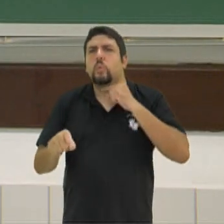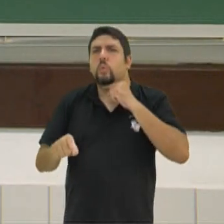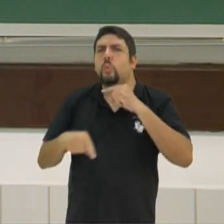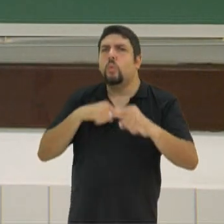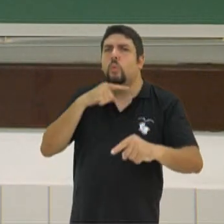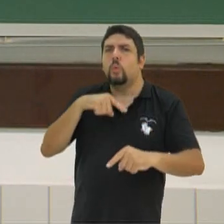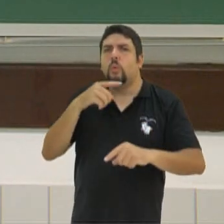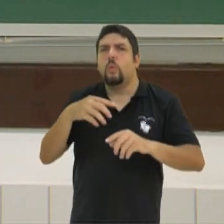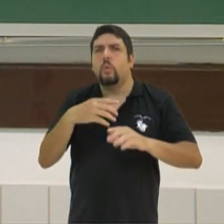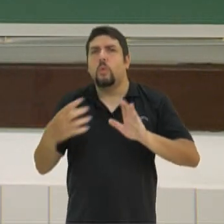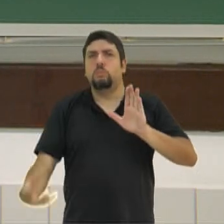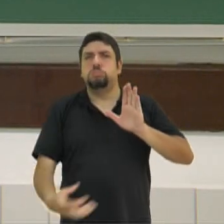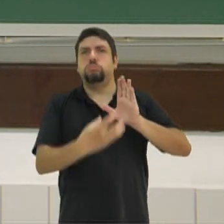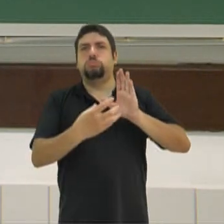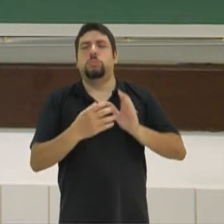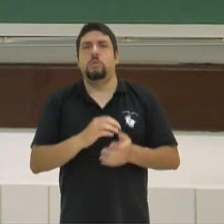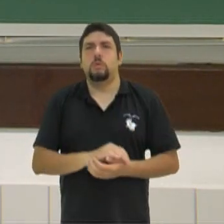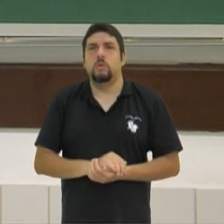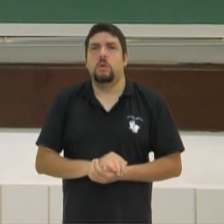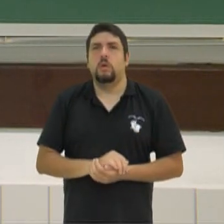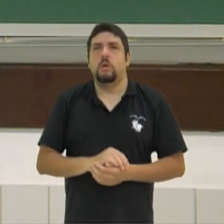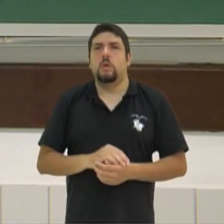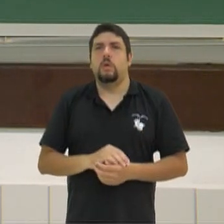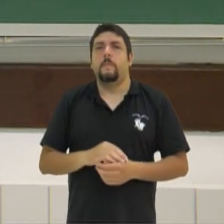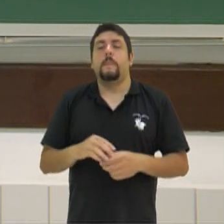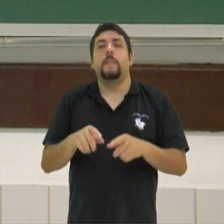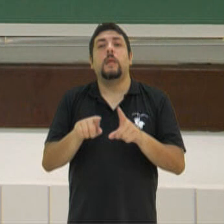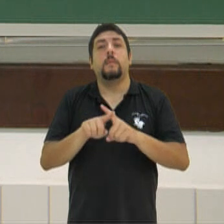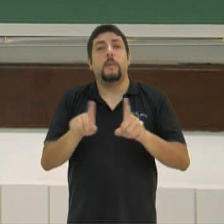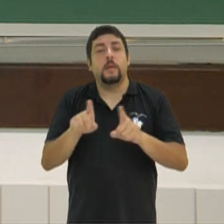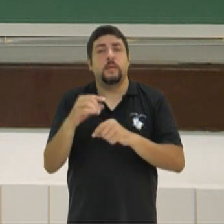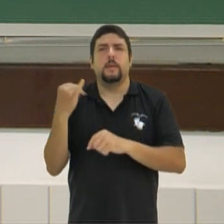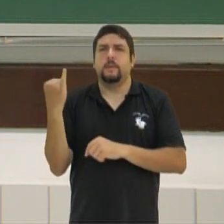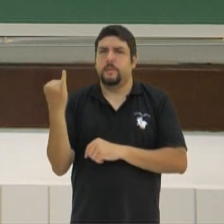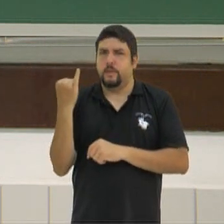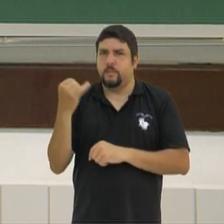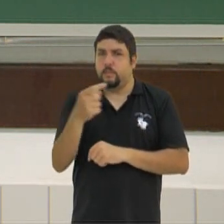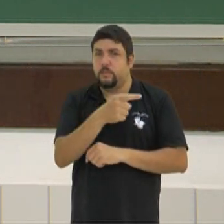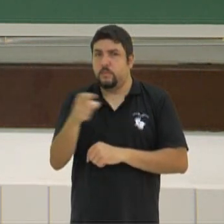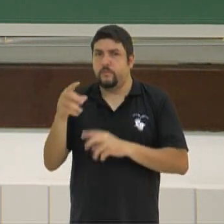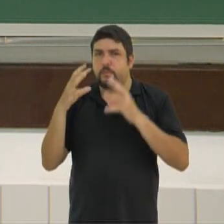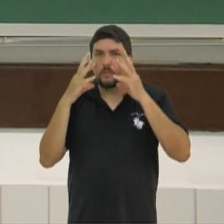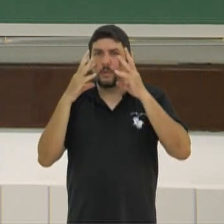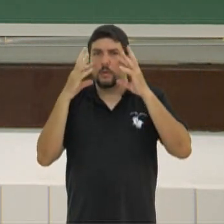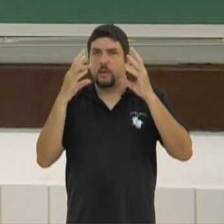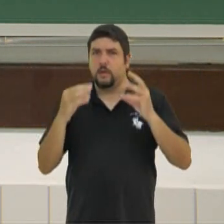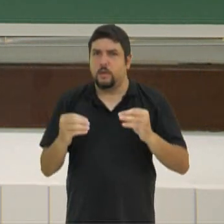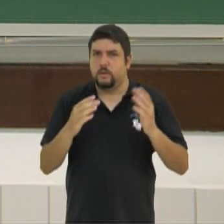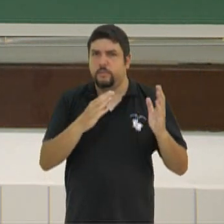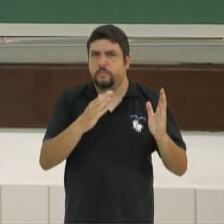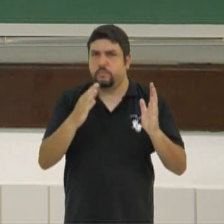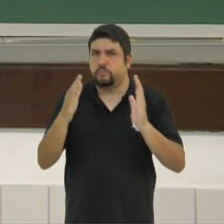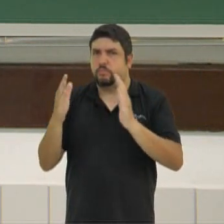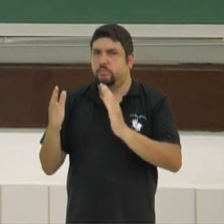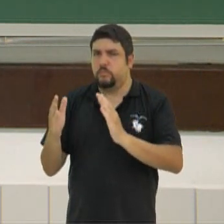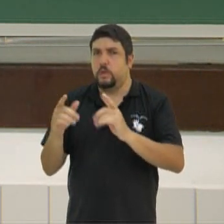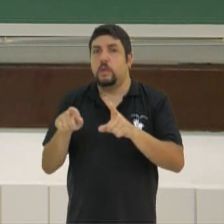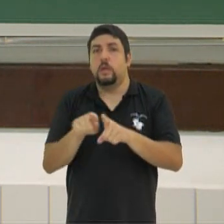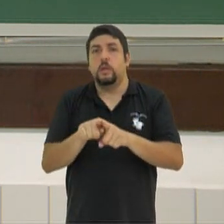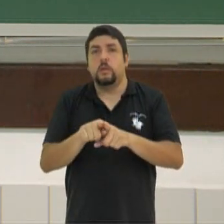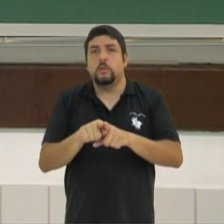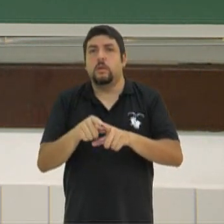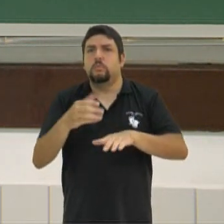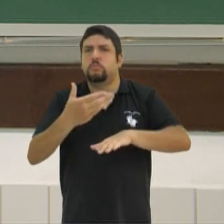Robson já trabalhou com vocês, porém é muito importante que vocês prestem atenção nisso e fixem bem